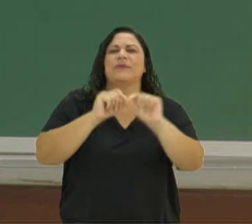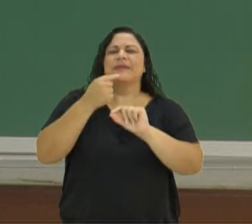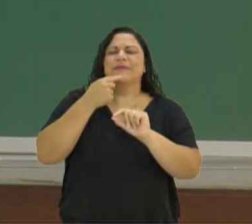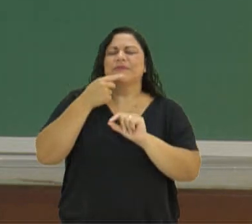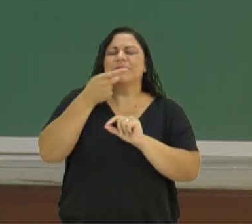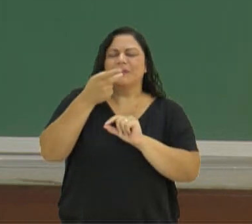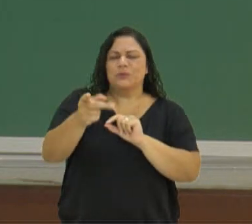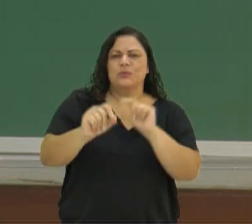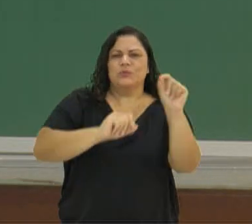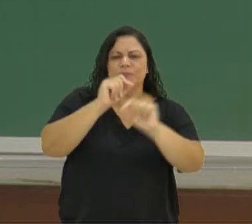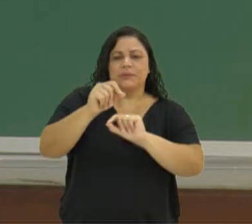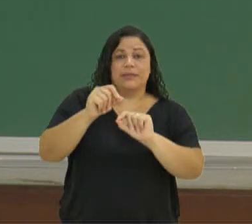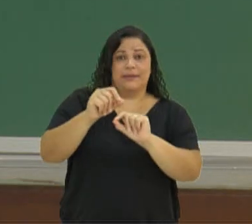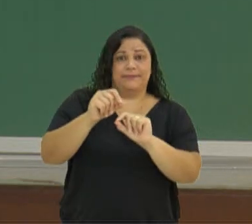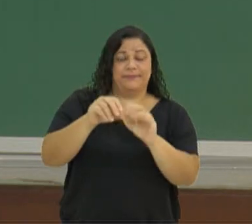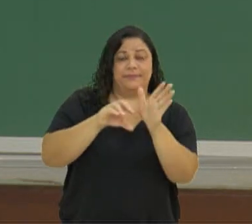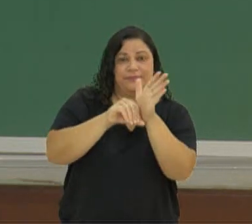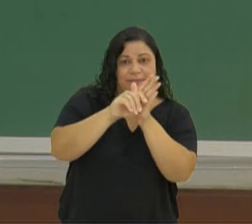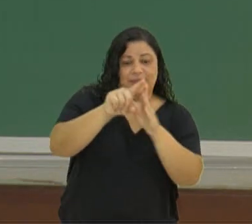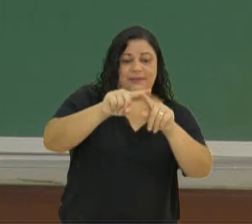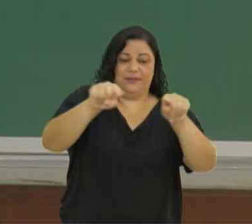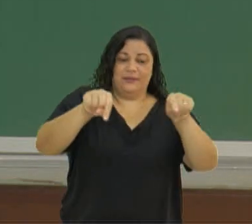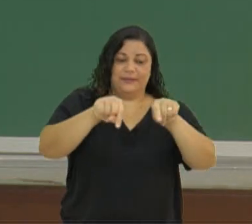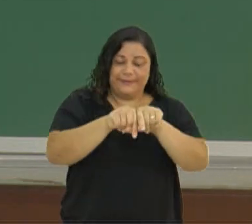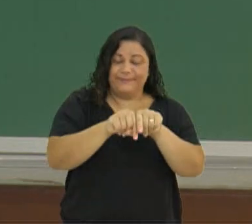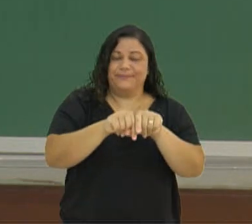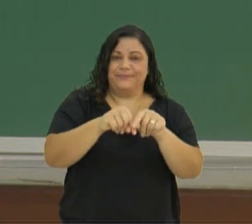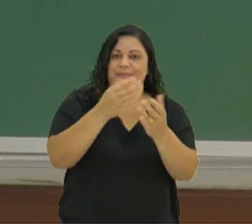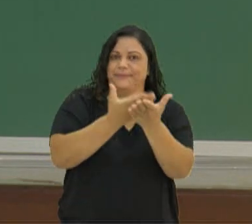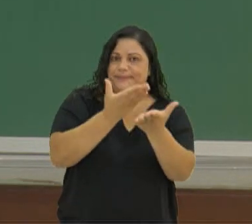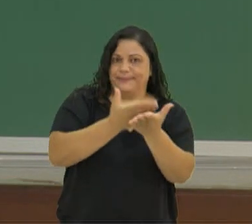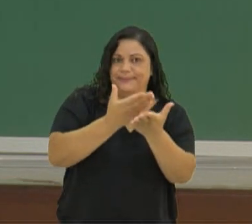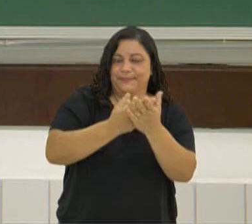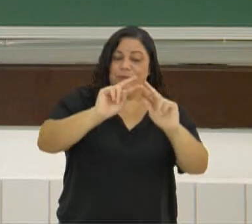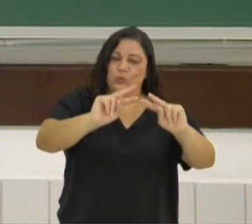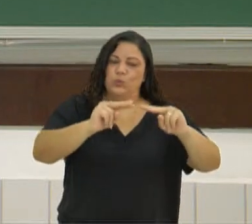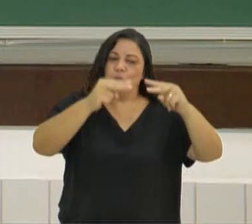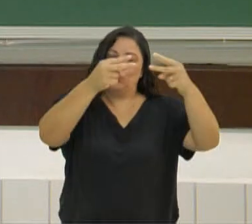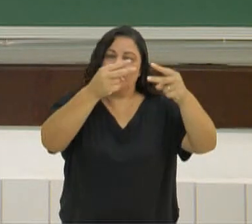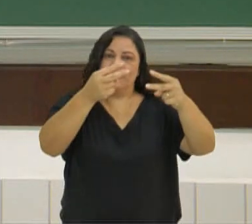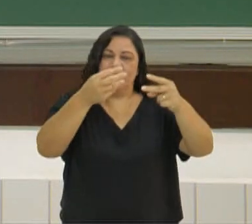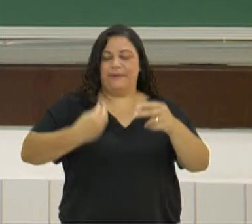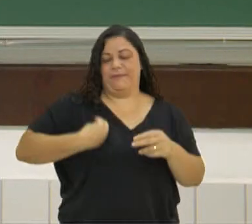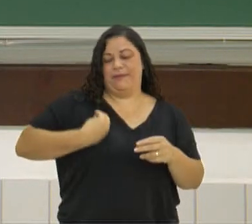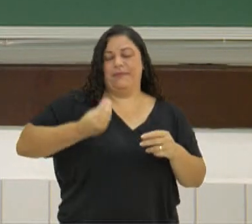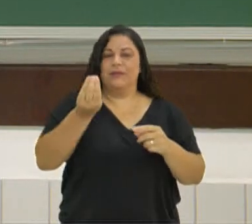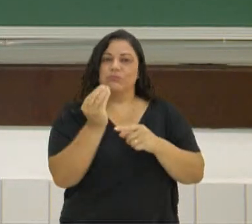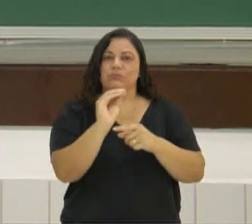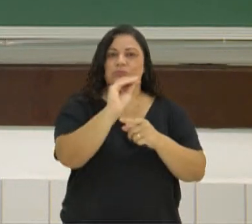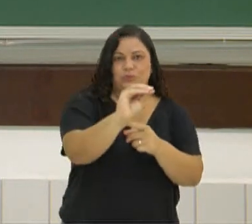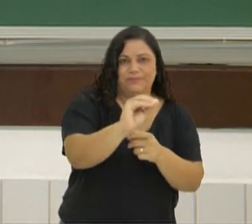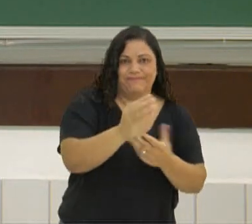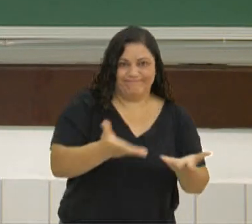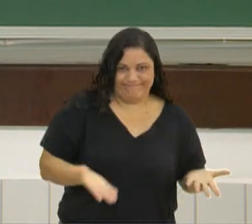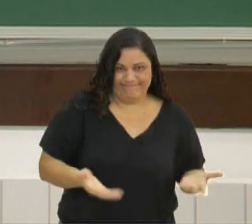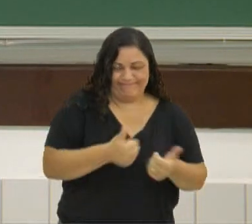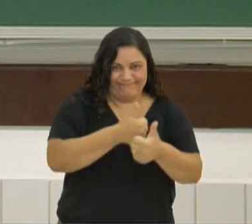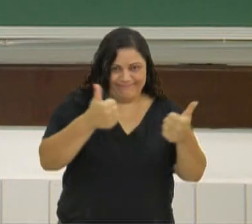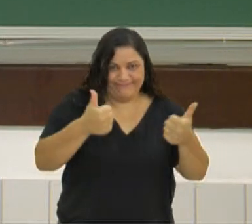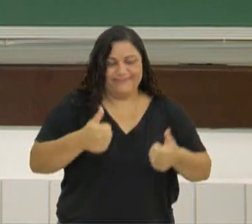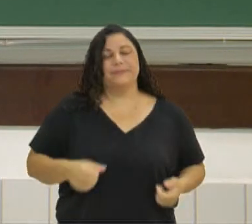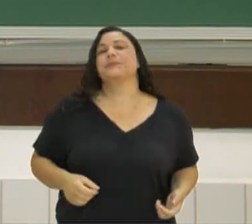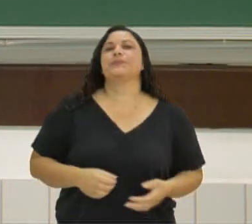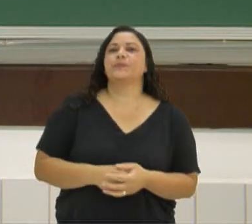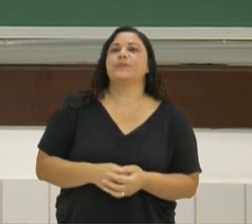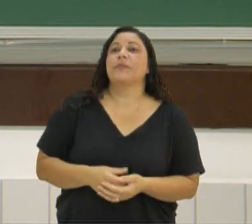duas perguntas, clique em enviar e pronto, a tua presença já está confirmada. Muito bem, vamos para a aula e como vocês podem perceber, nós hoje